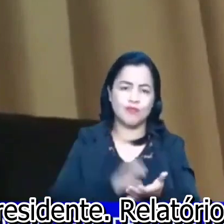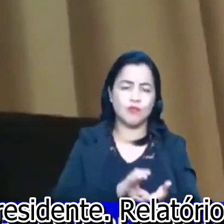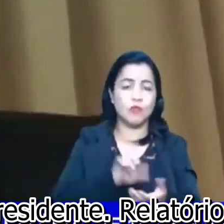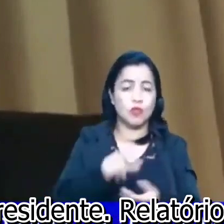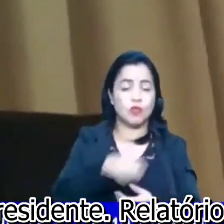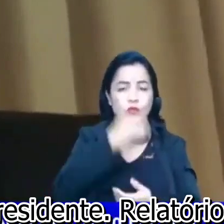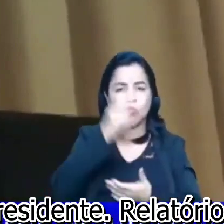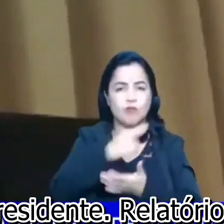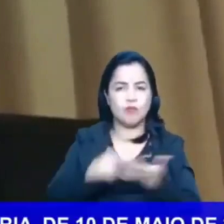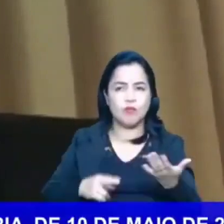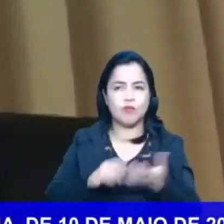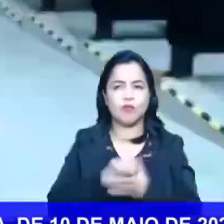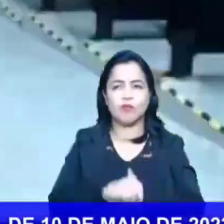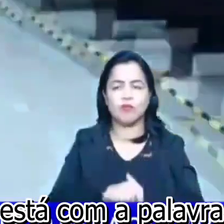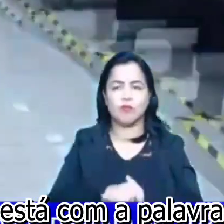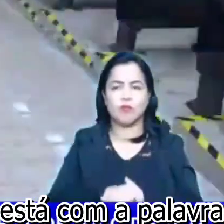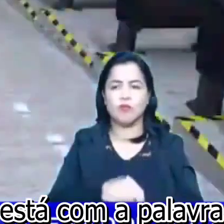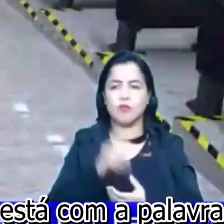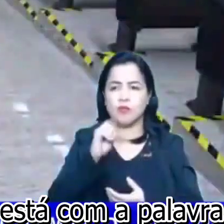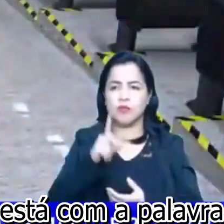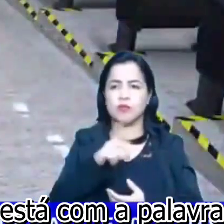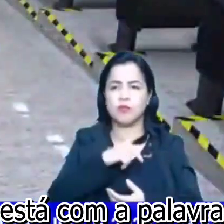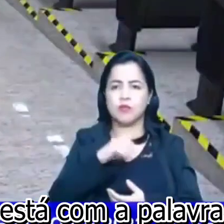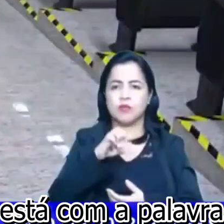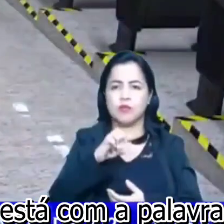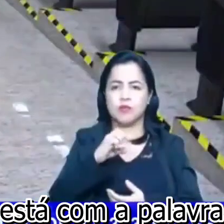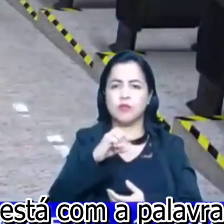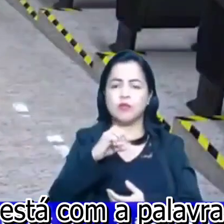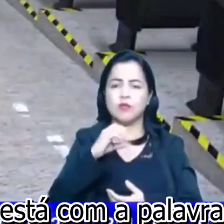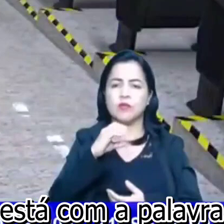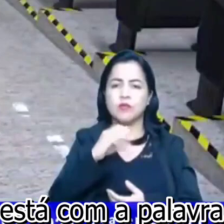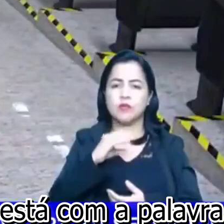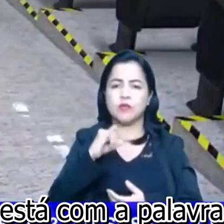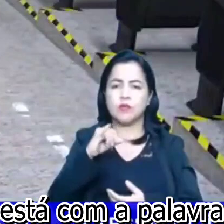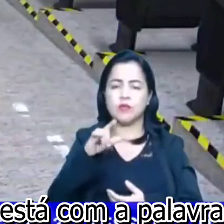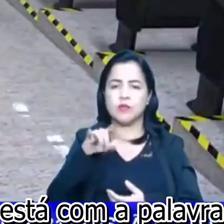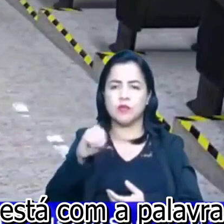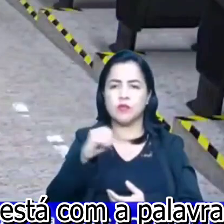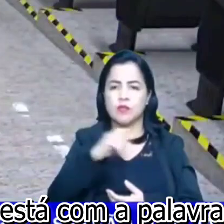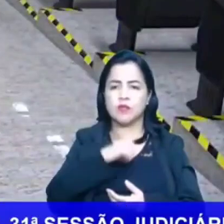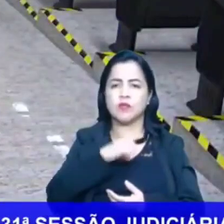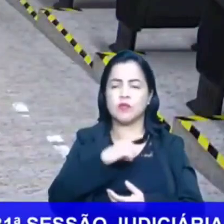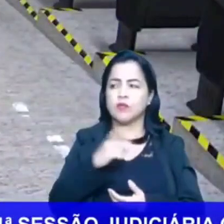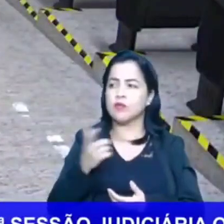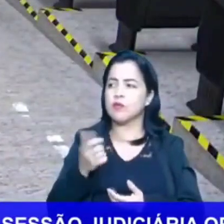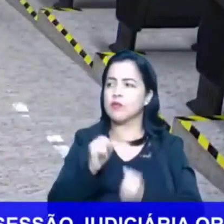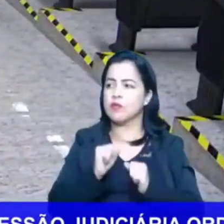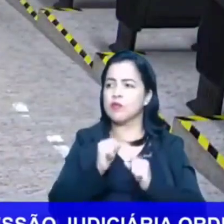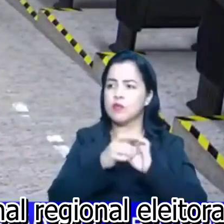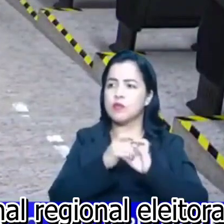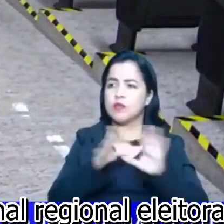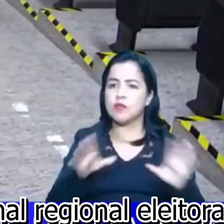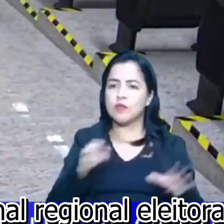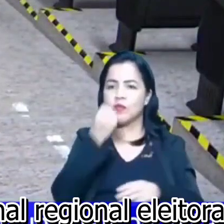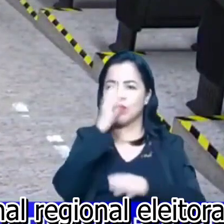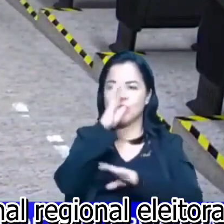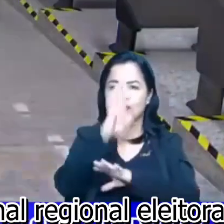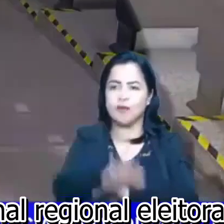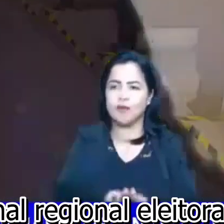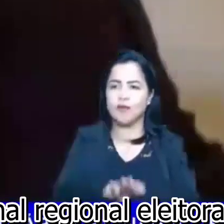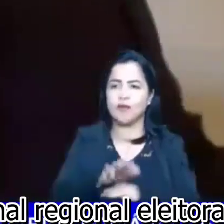é o relatório, senhor presidente. Relatório, ok. Doutor Hercílio, seja muito bem-vindo, Vossa Excelência está com a palavra. Boa